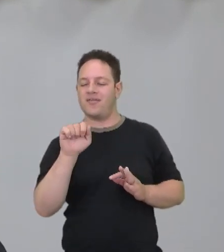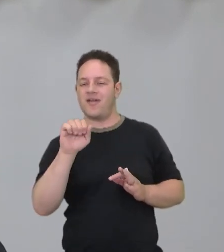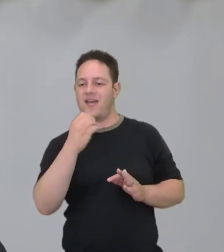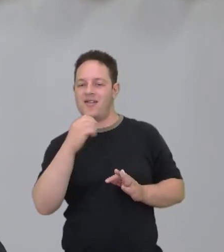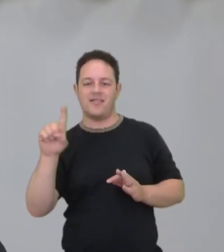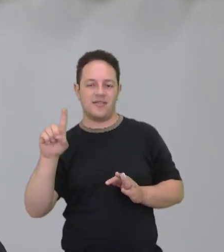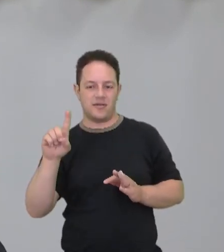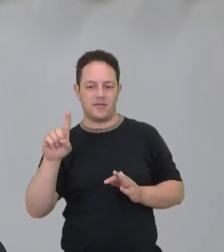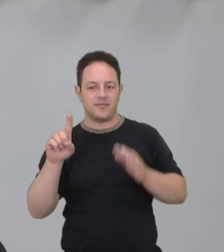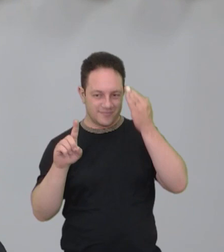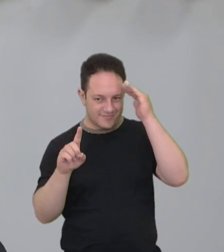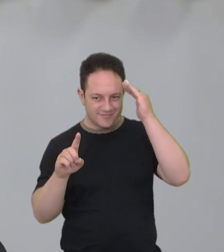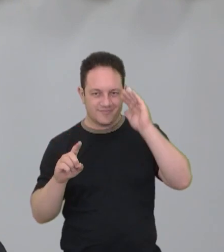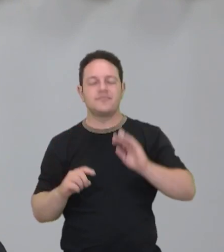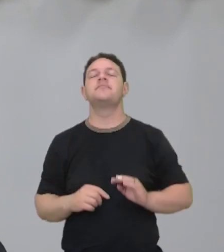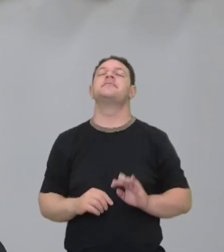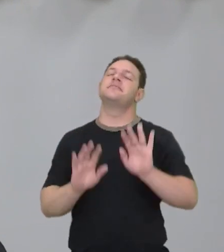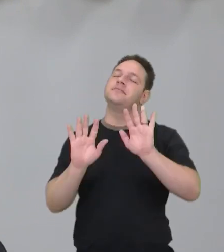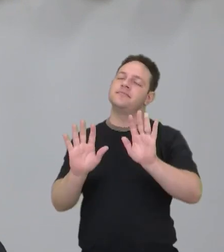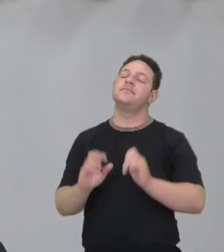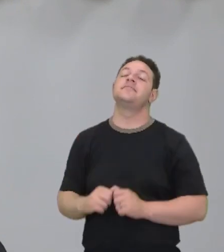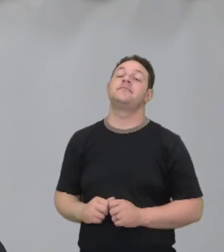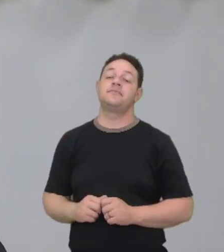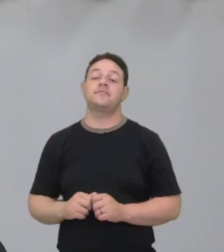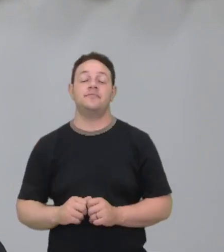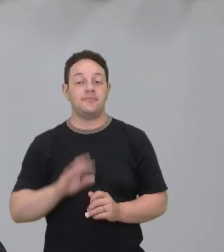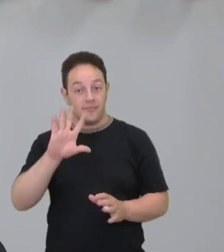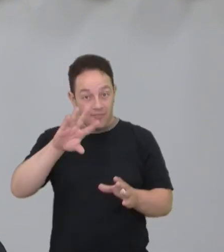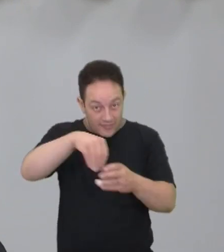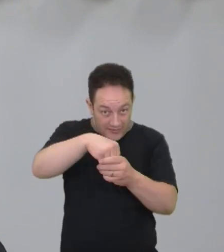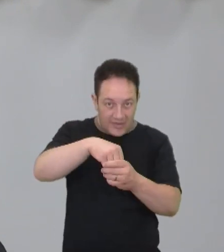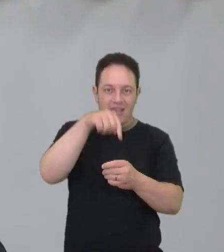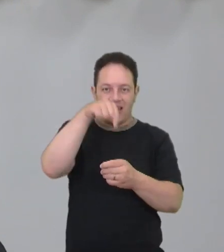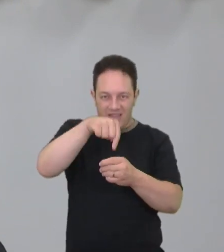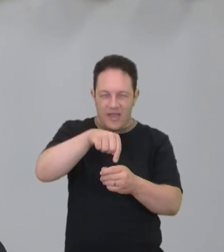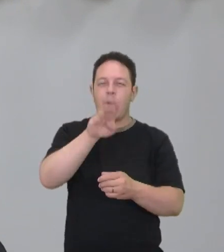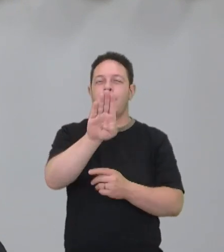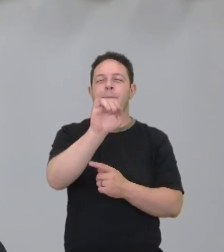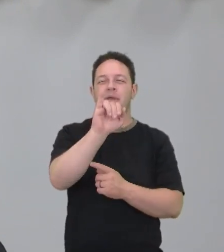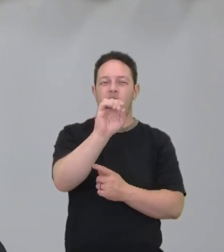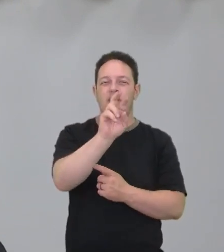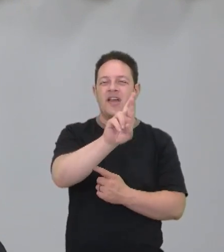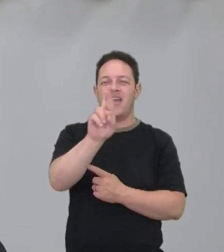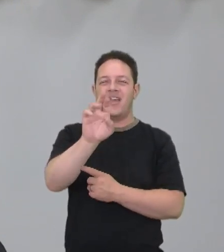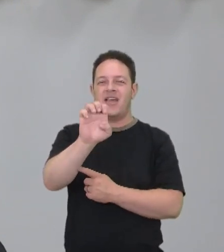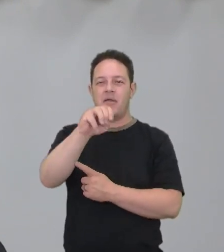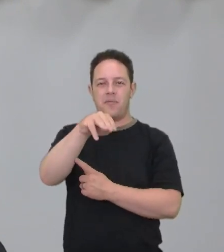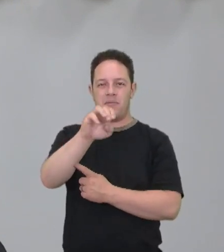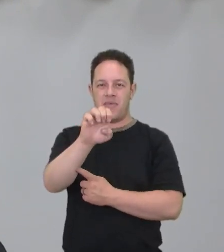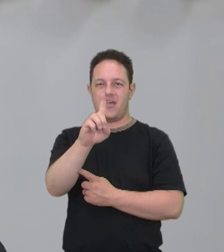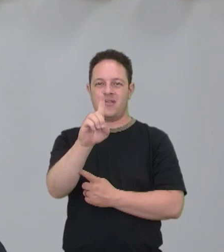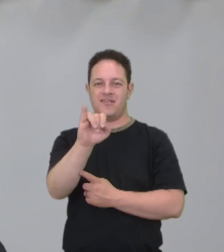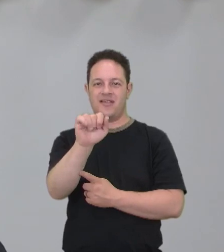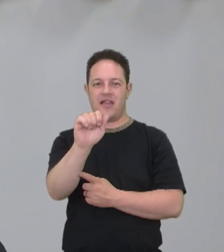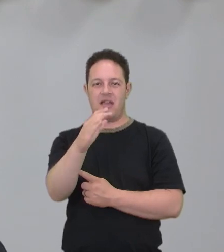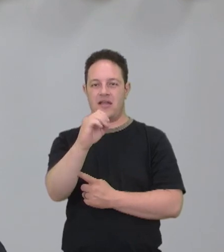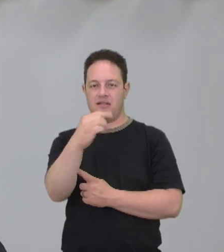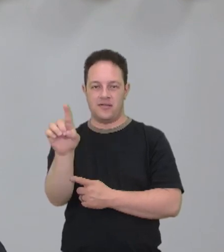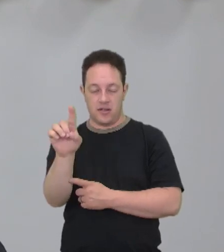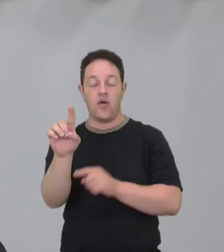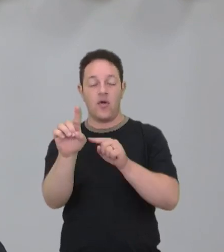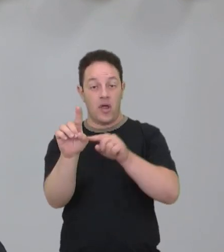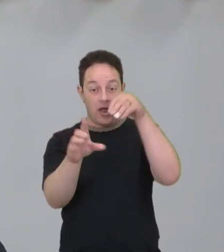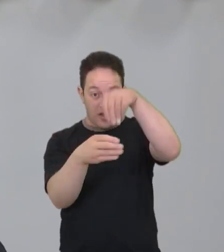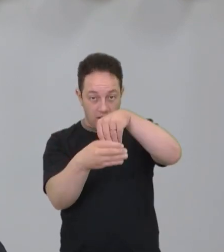para aquele caso. E aí, dentro da biorremediação, a gente fez uma análise de um artigo